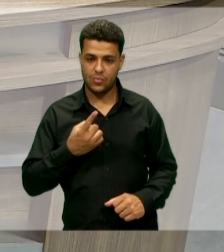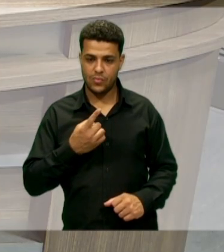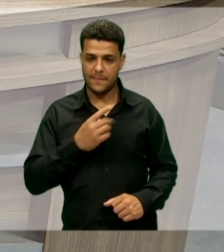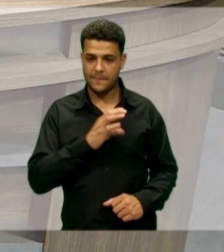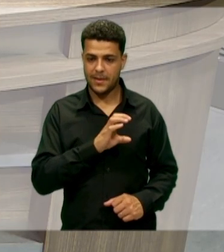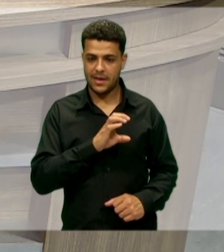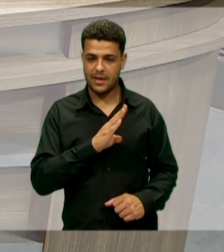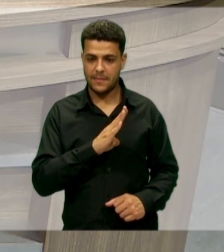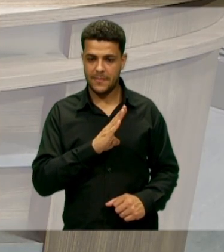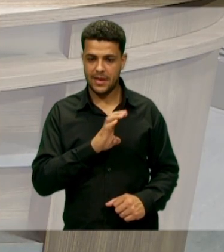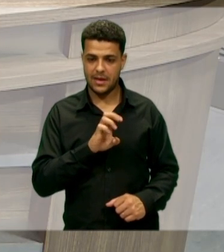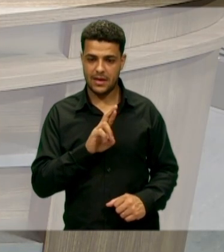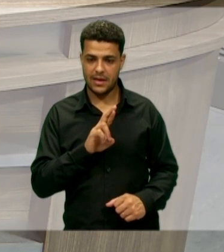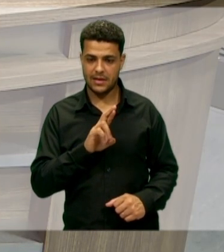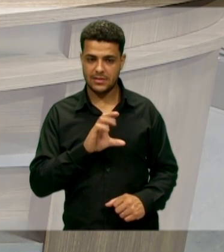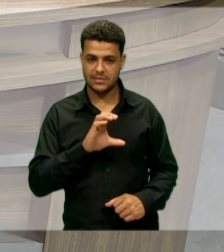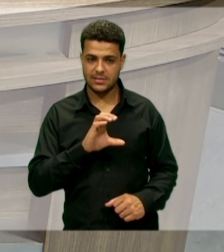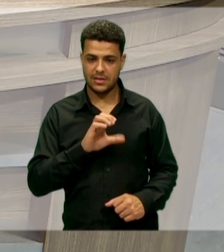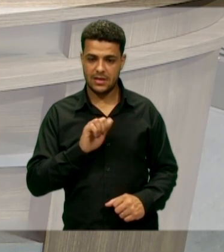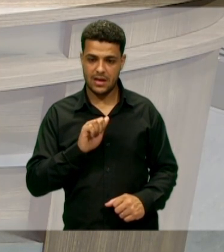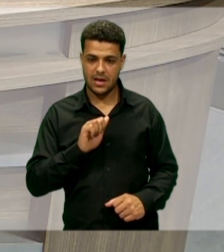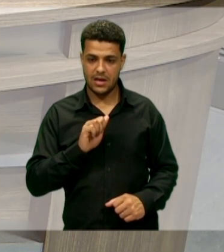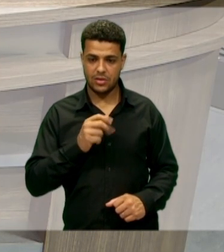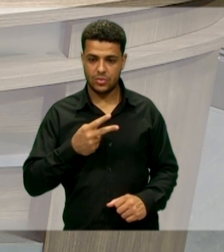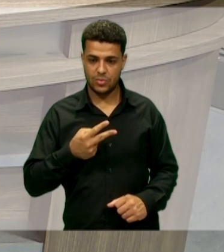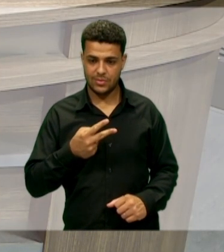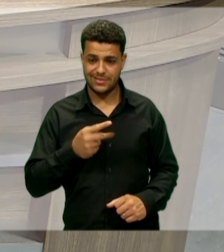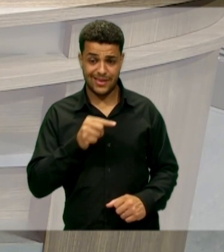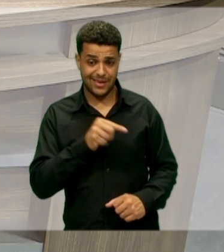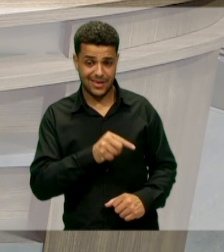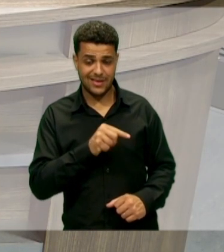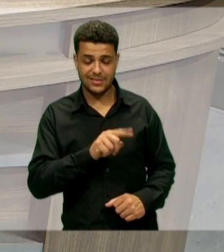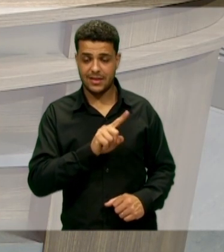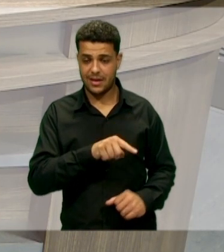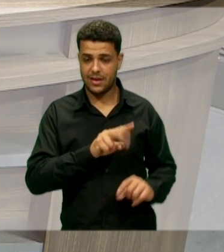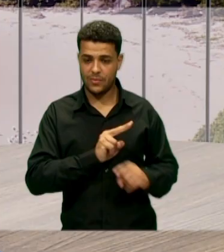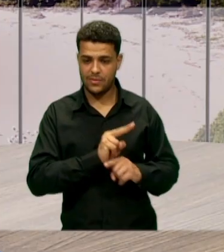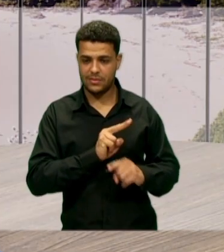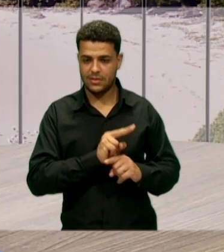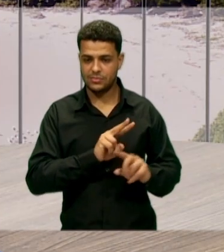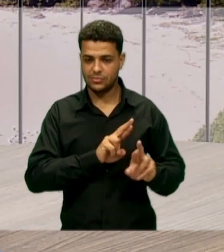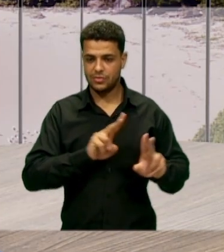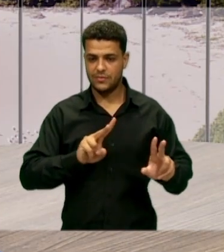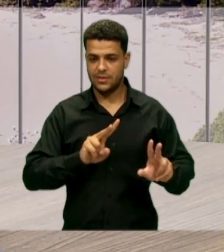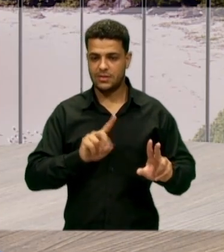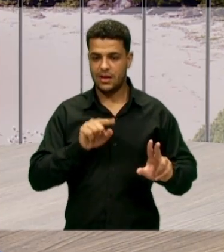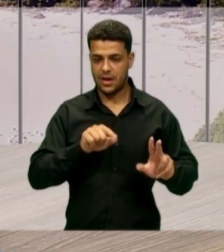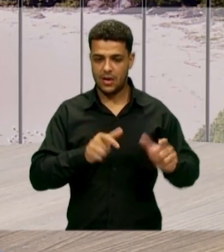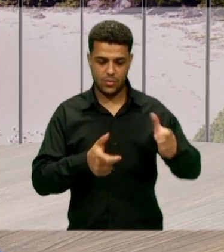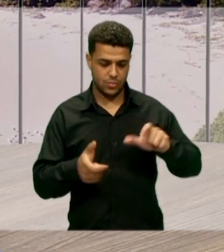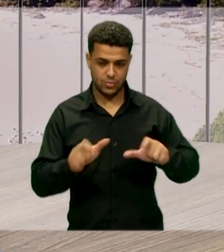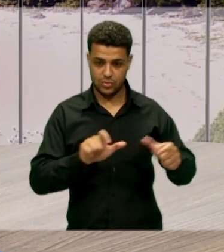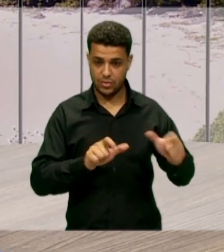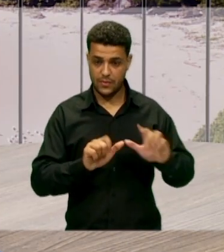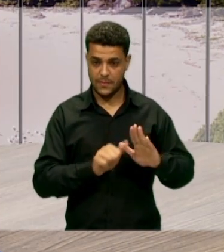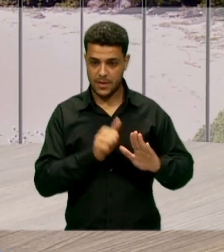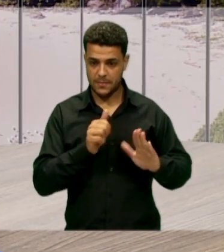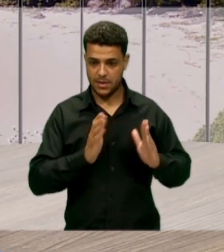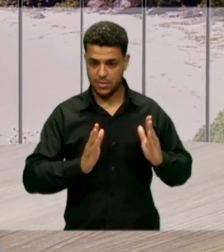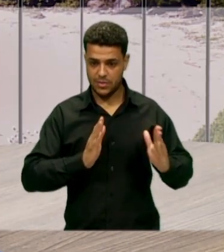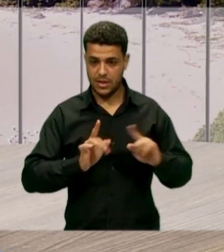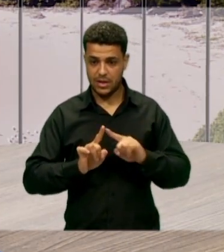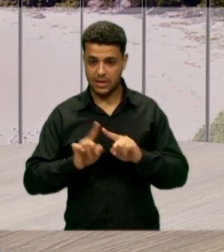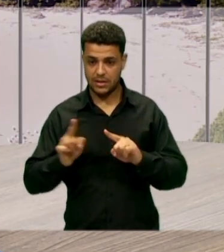esse tipo de tumor ele é tratado de uma forma diferente. Normalmente ele é tratado com quimioterapia primeiro,